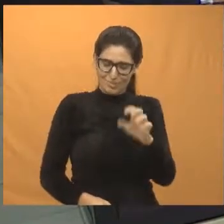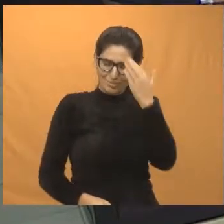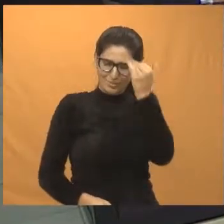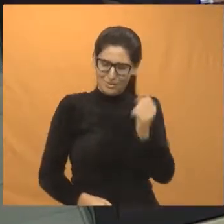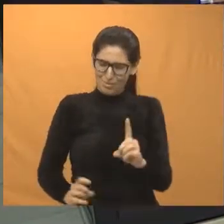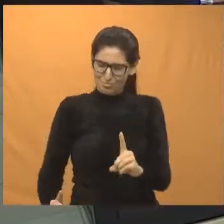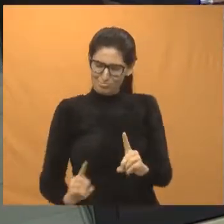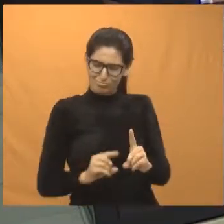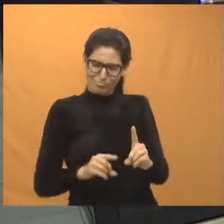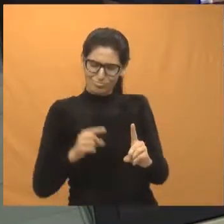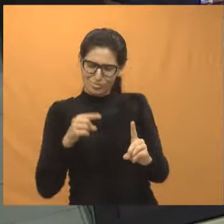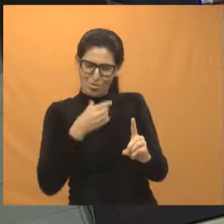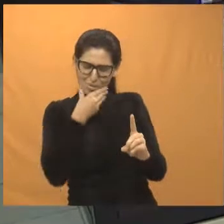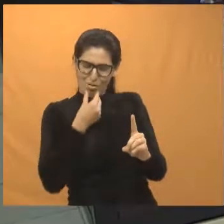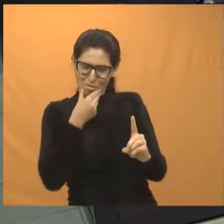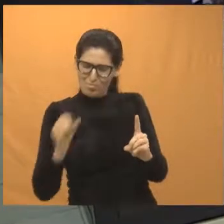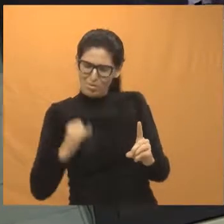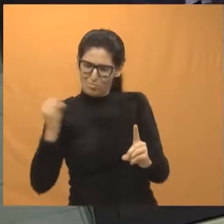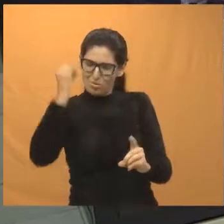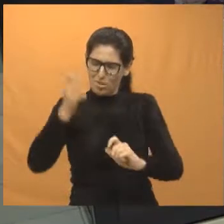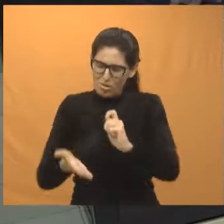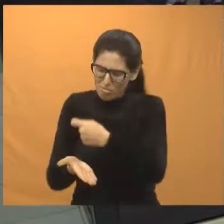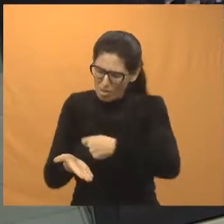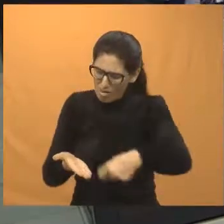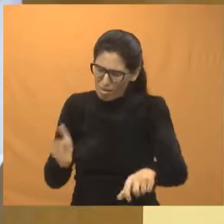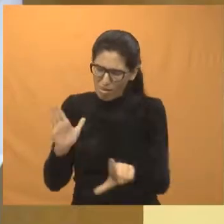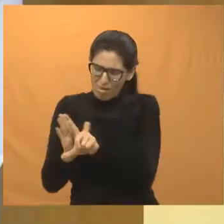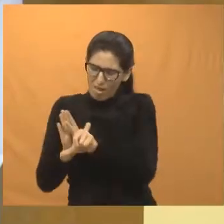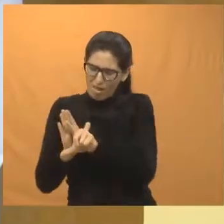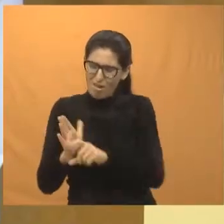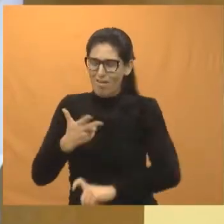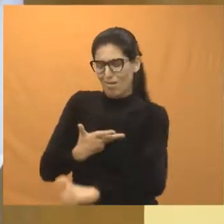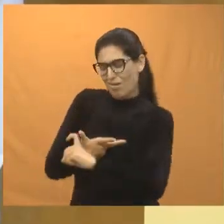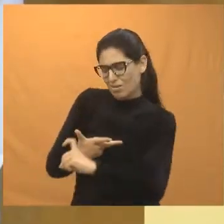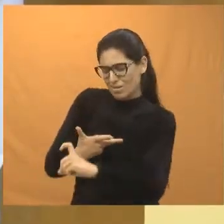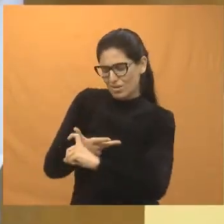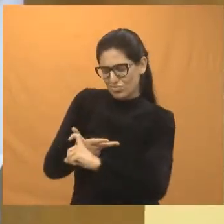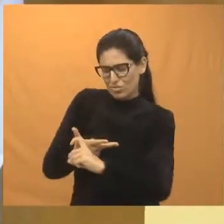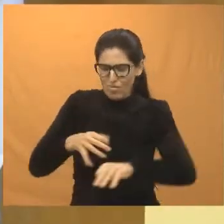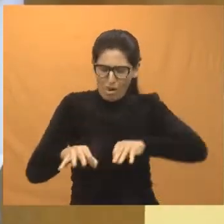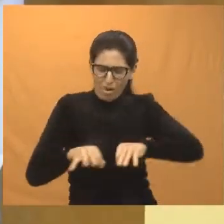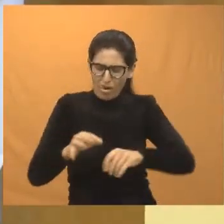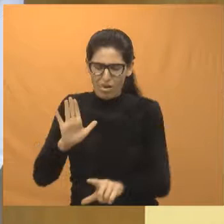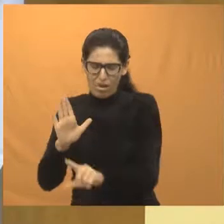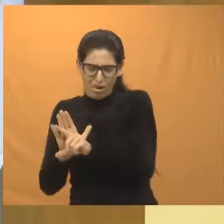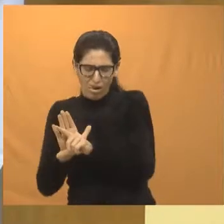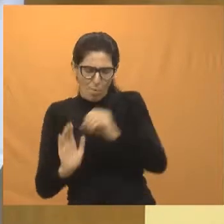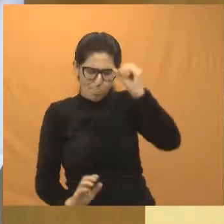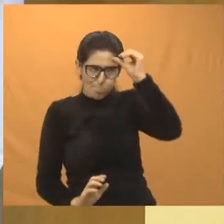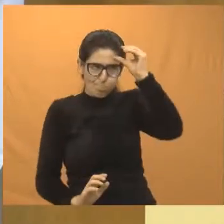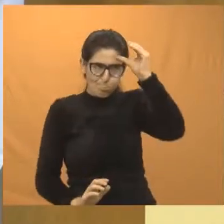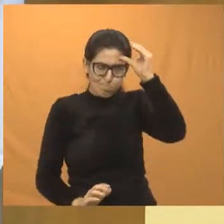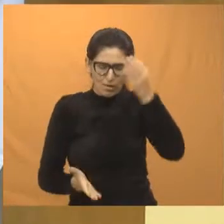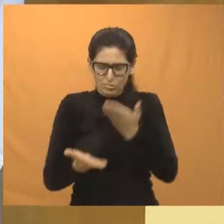montar a legislação que vem para essa casa do Executivo e traz bastante seriedade, bastante estudo, bastante